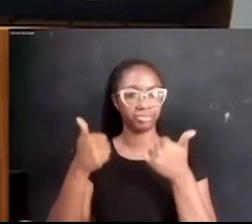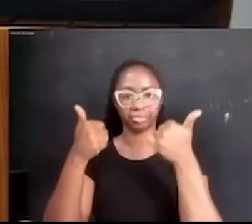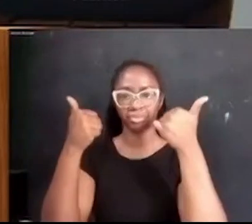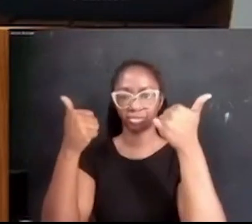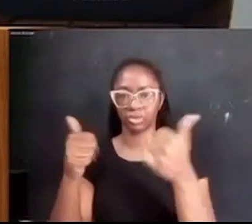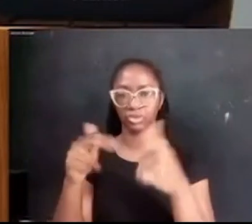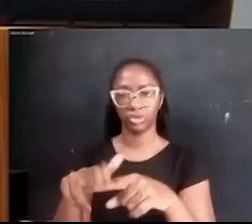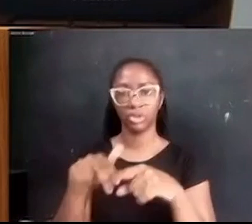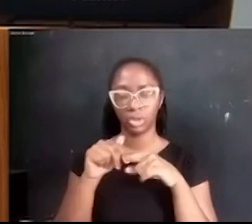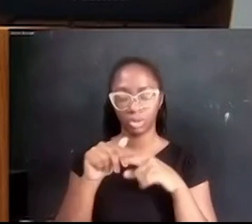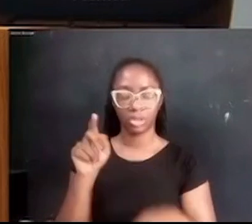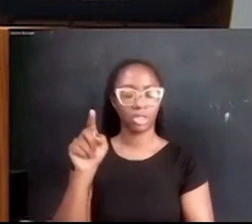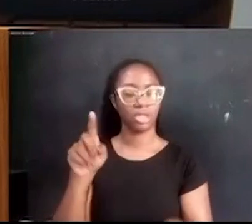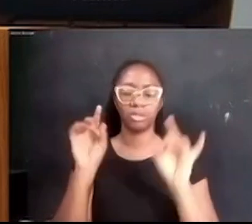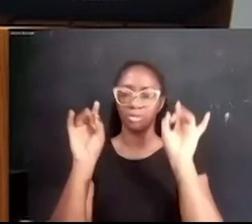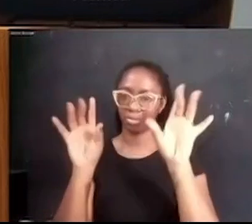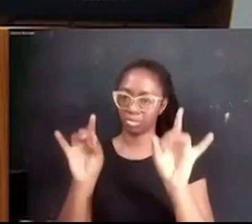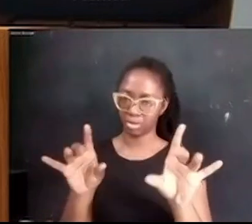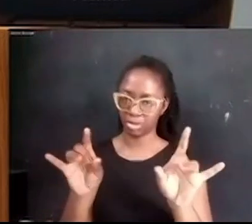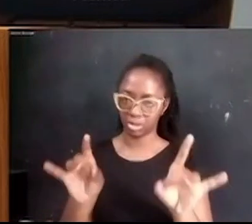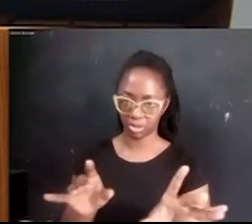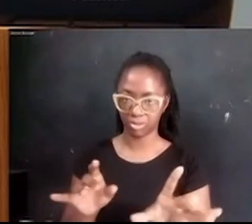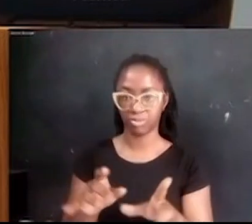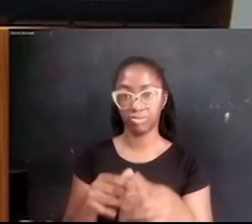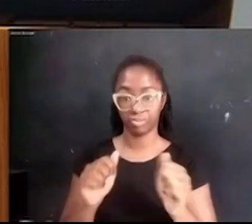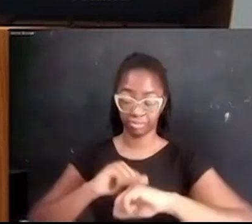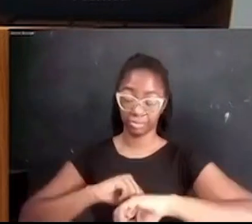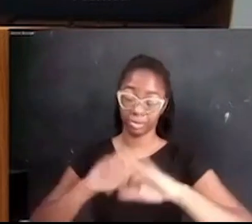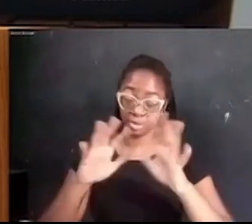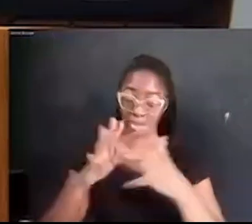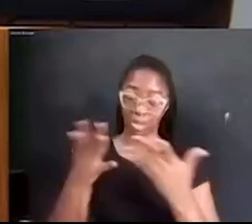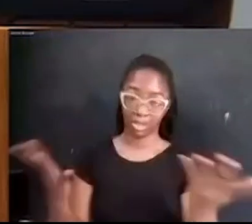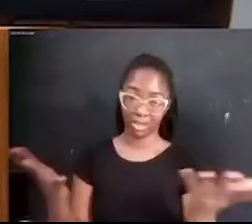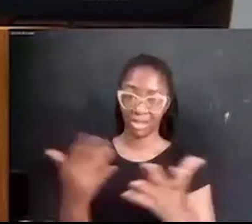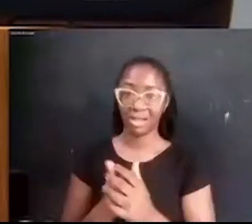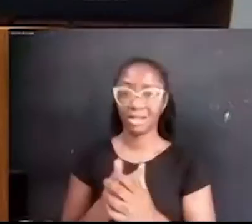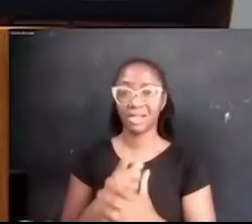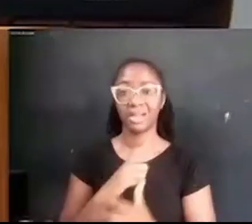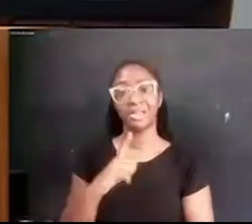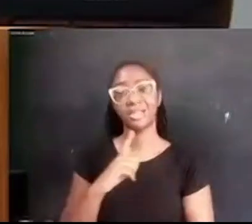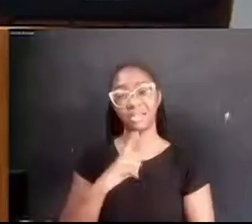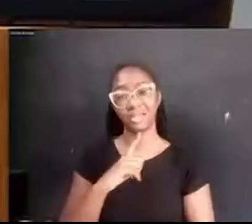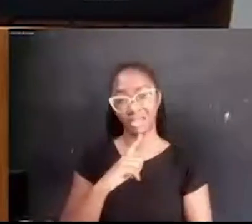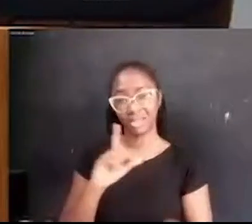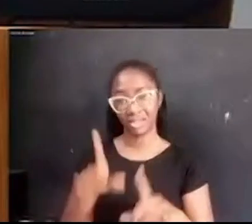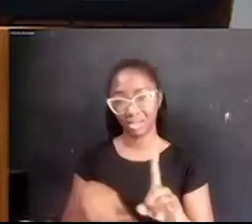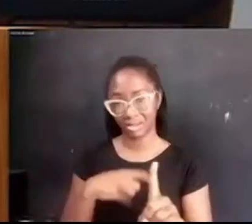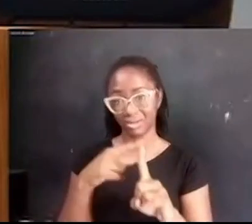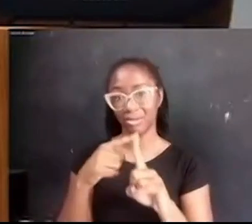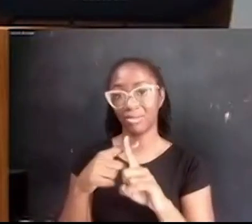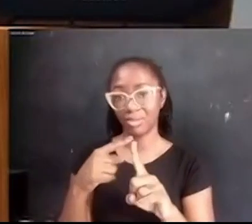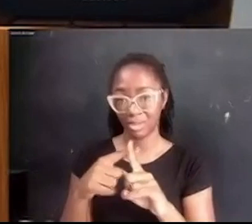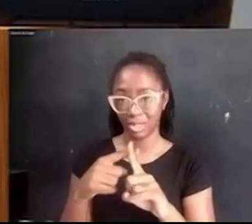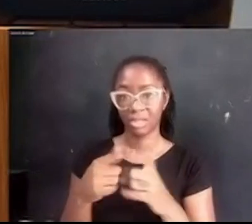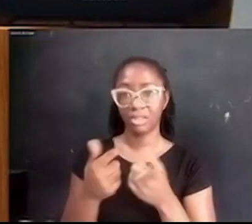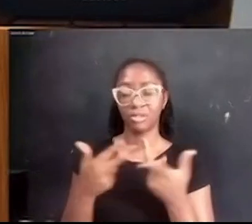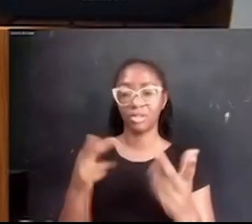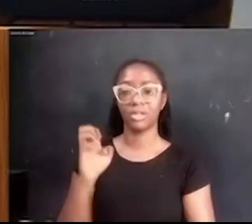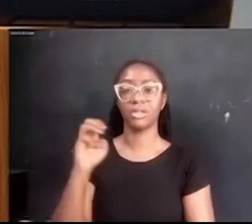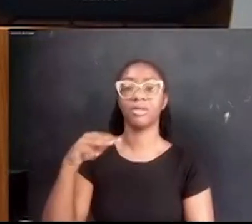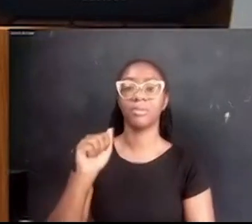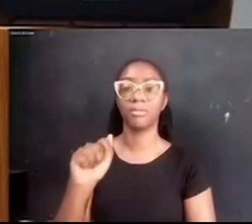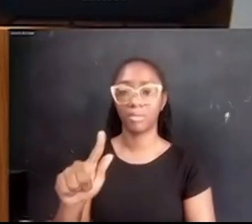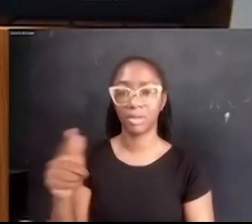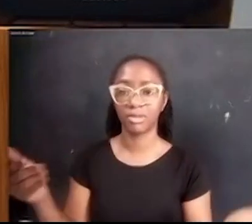deles. Evidentemente, teremos mais um evento aqui na IMAG hoje, com o sucesso e